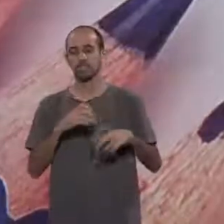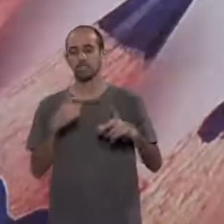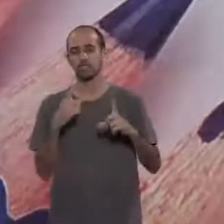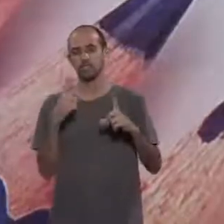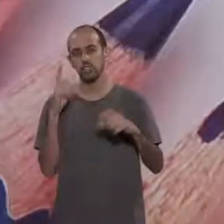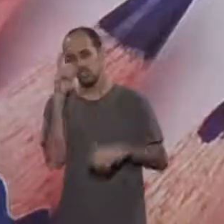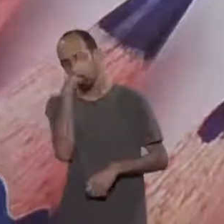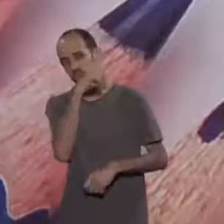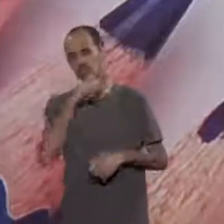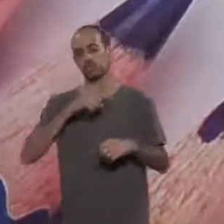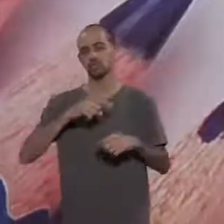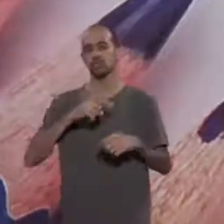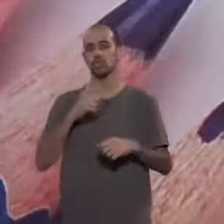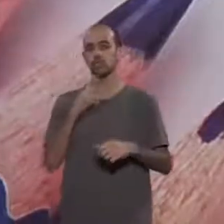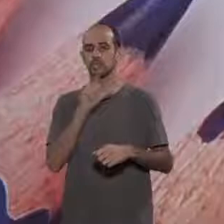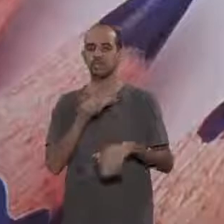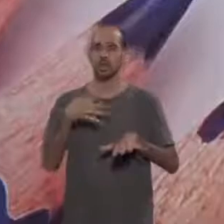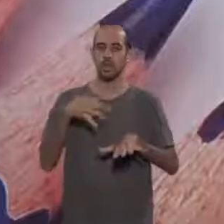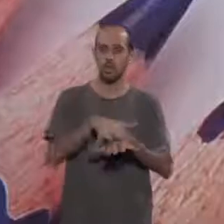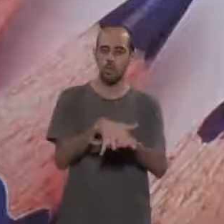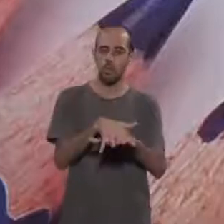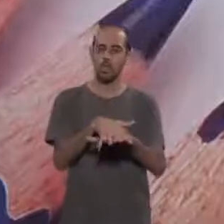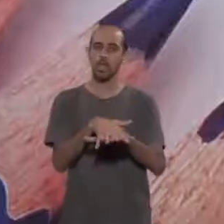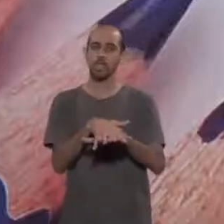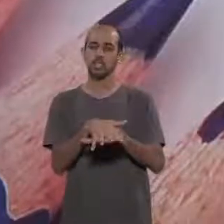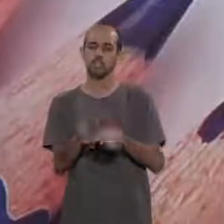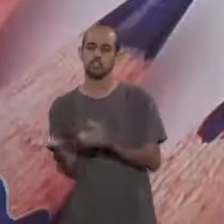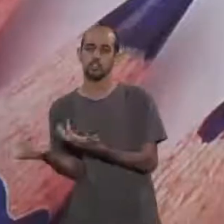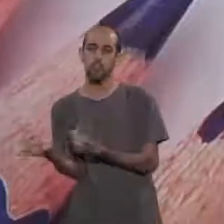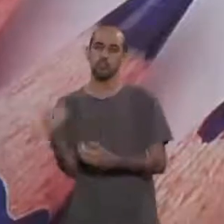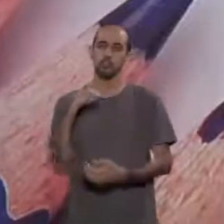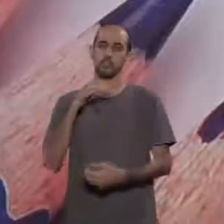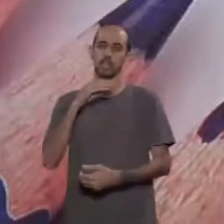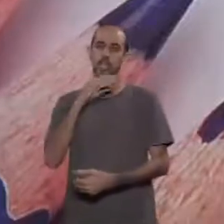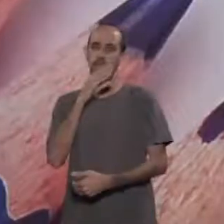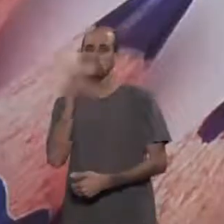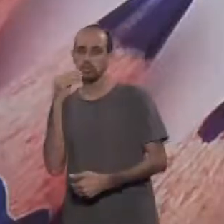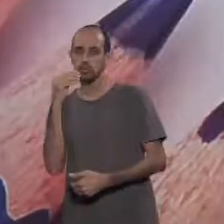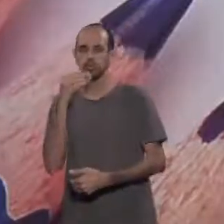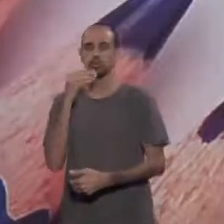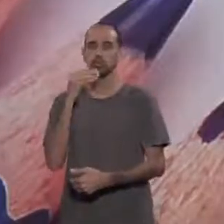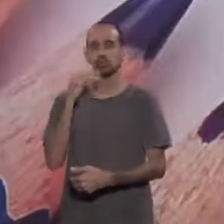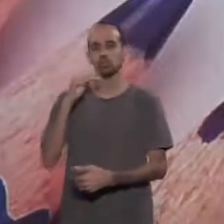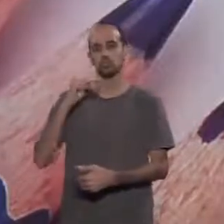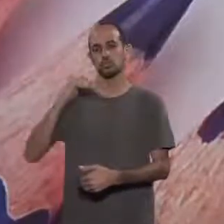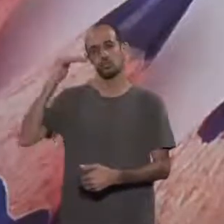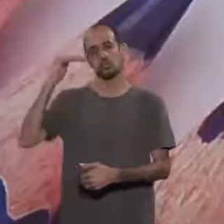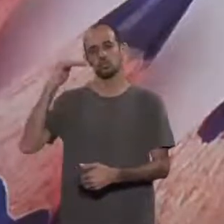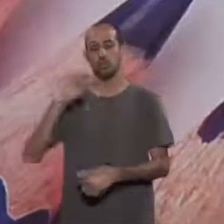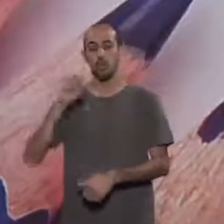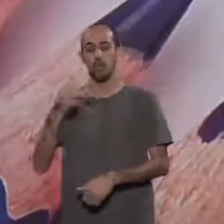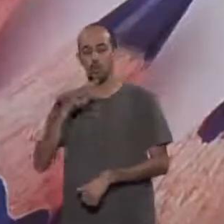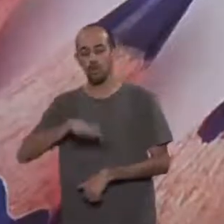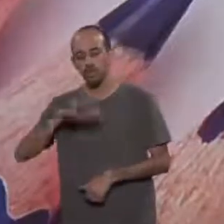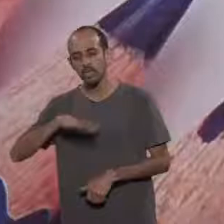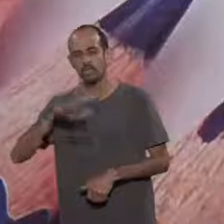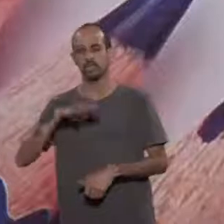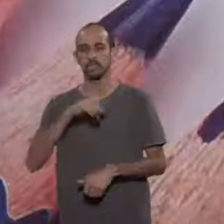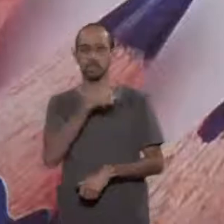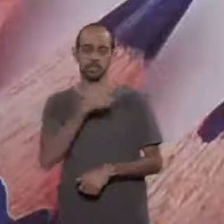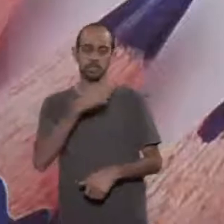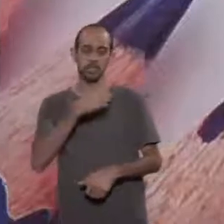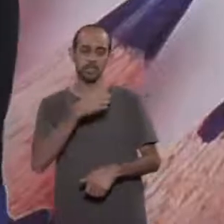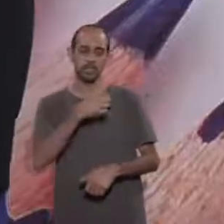incluir na educação de jovens e adultos ou de crianças? Como é que você em sala de aula, como é que